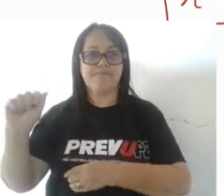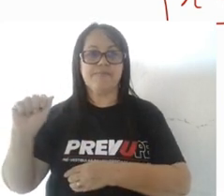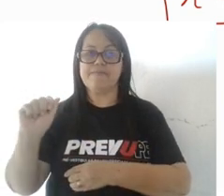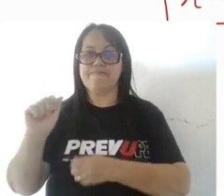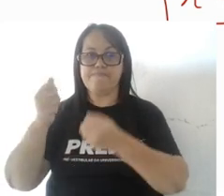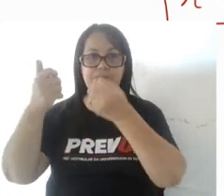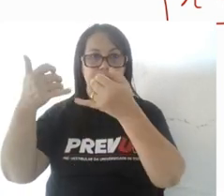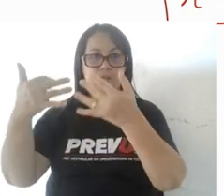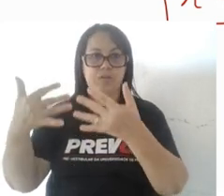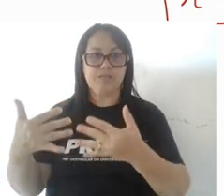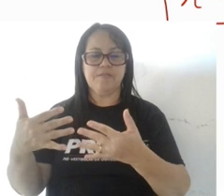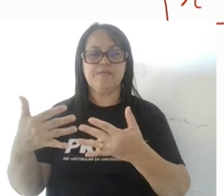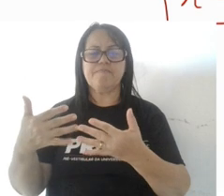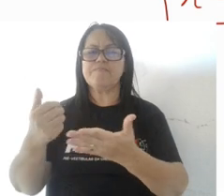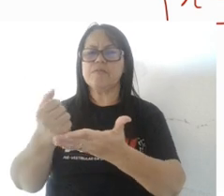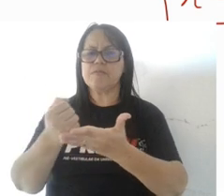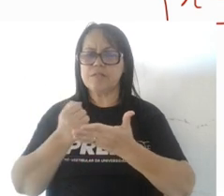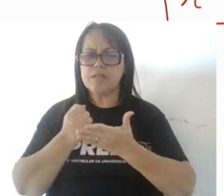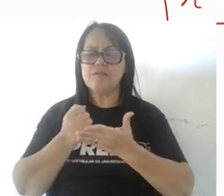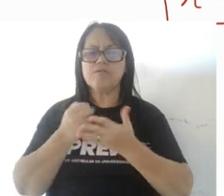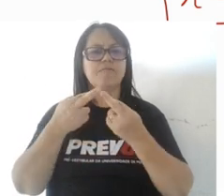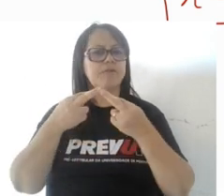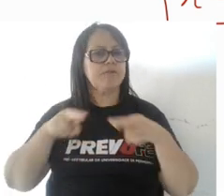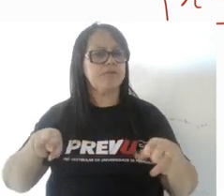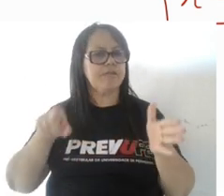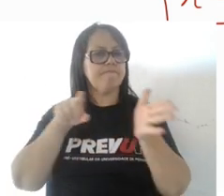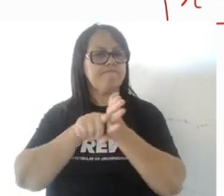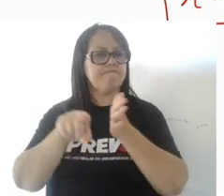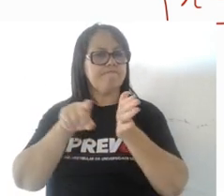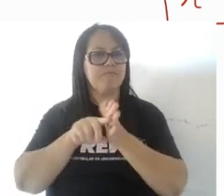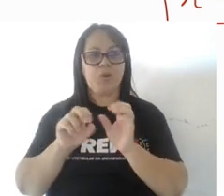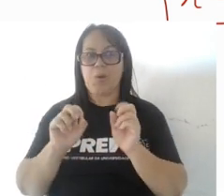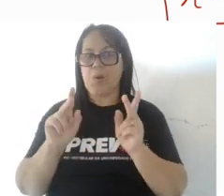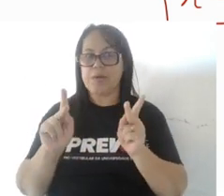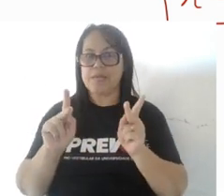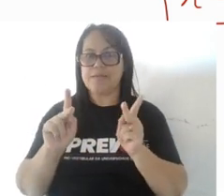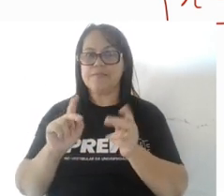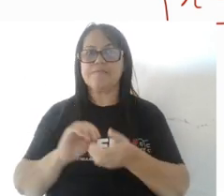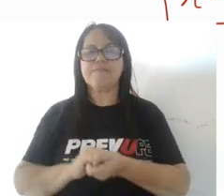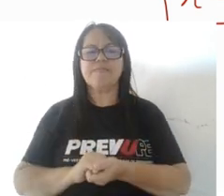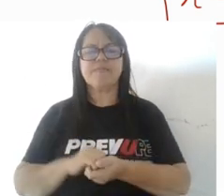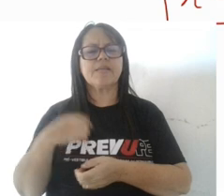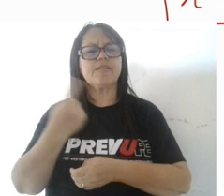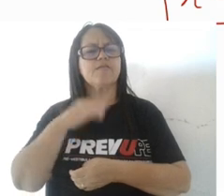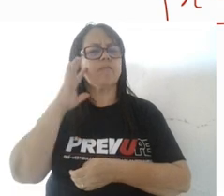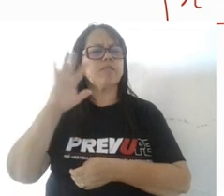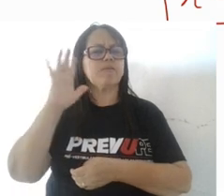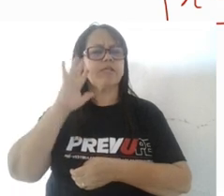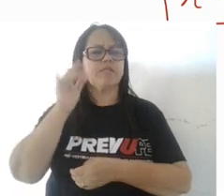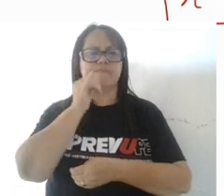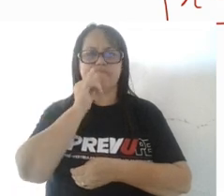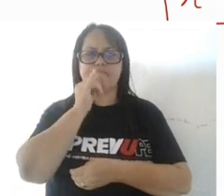A. Então, essas propriedades, elas nos auxiliam na resolução de algumas questões, certo?